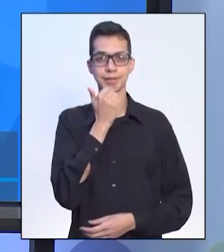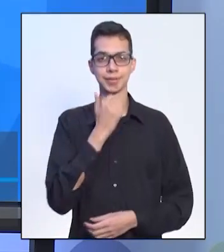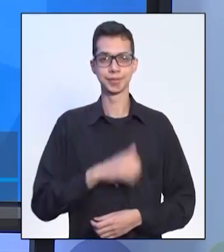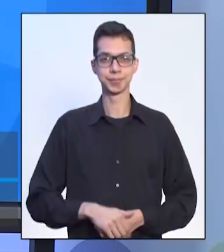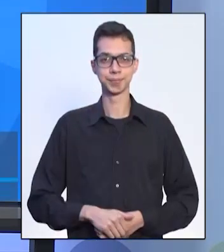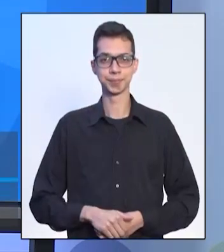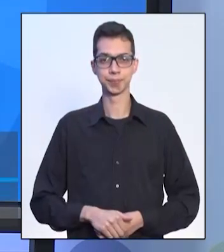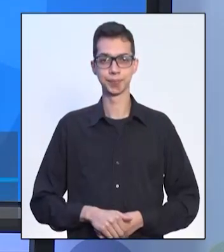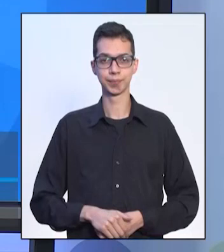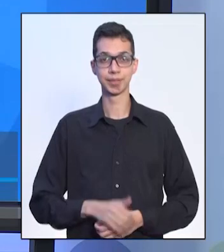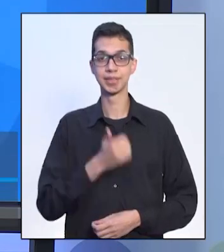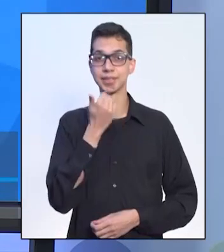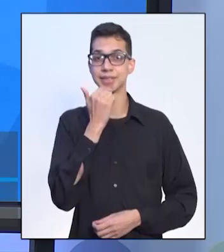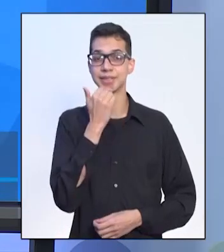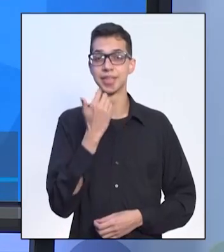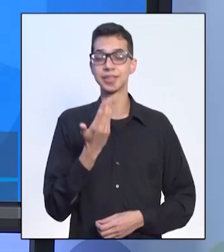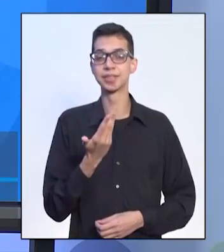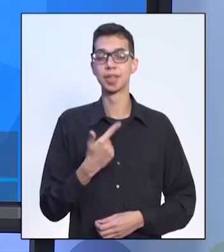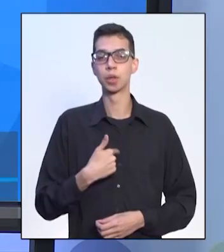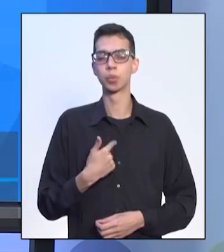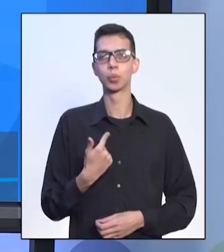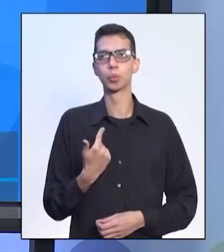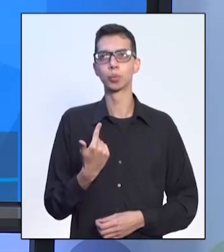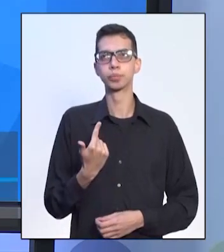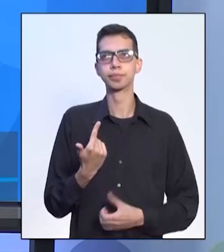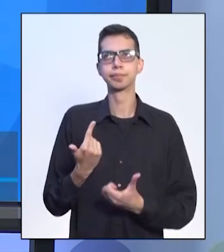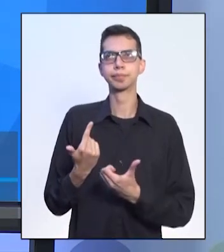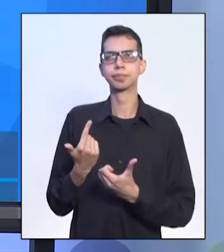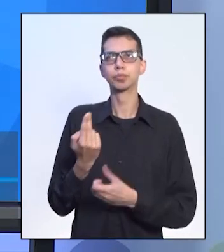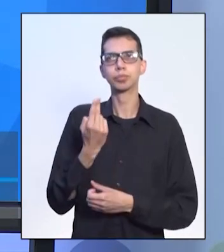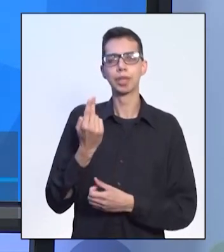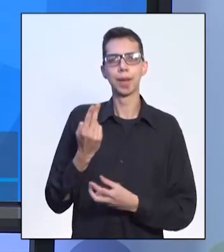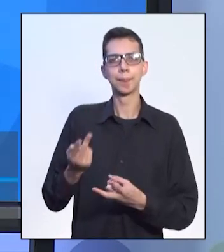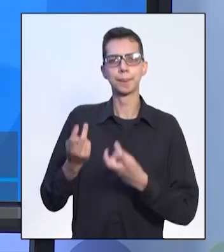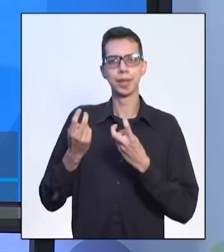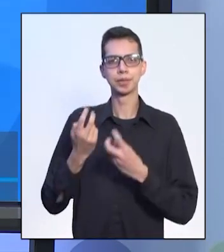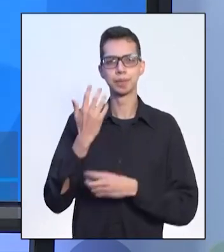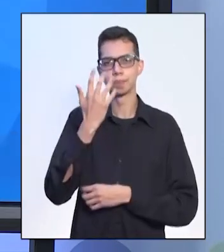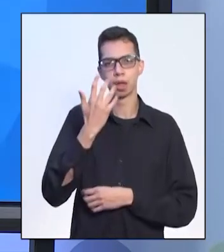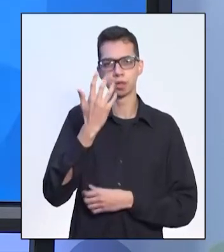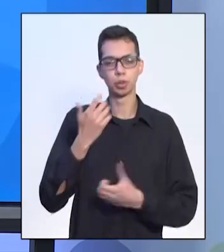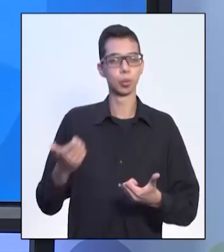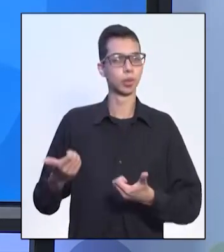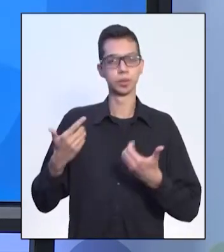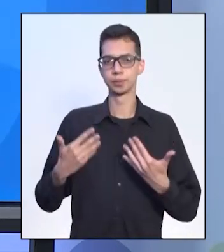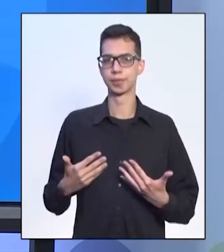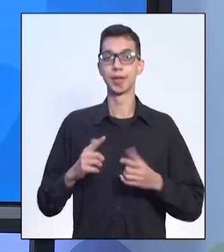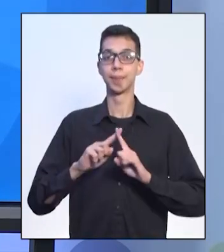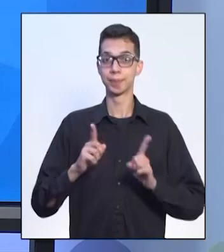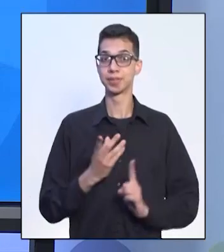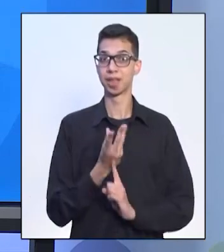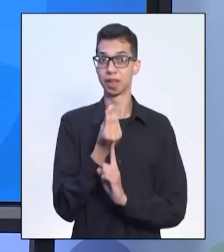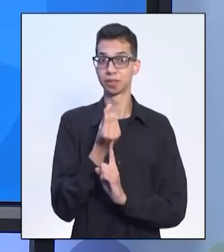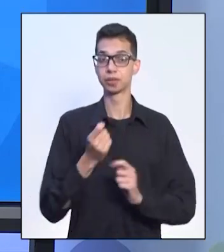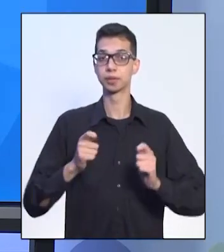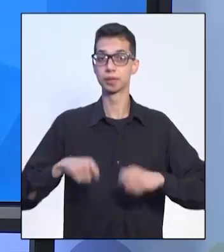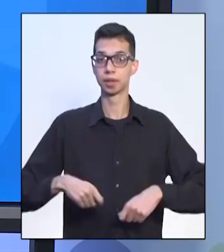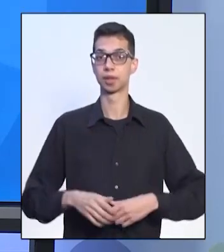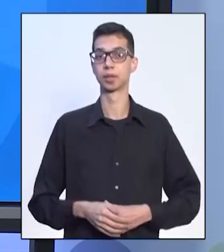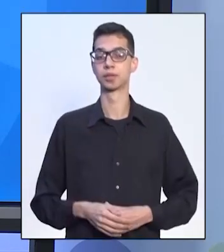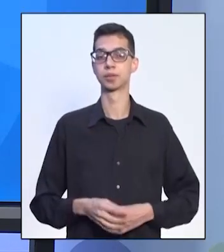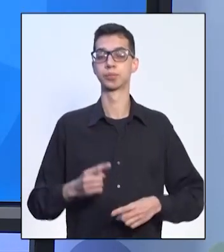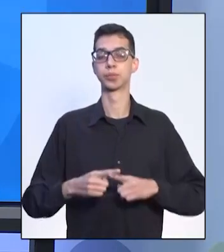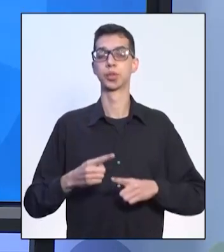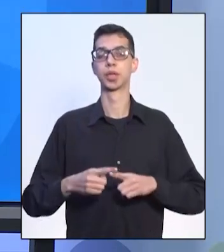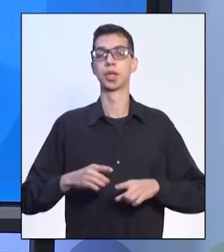não me ajuda muitas vezes a perceber a paixão, mas a arte me ajuda. Quando de repente tocou aquela música e você, opa, estou pensando em